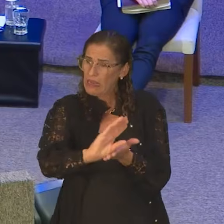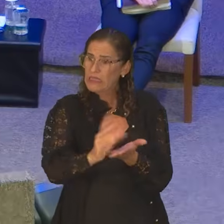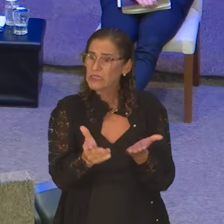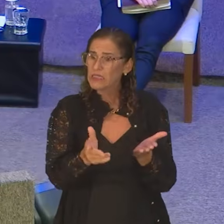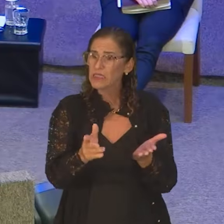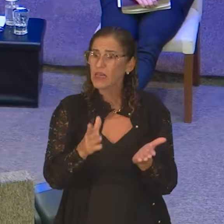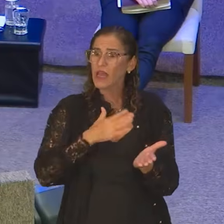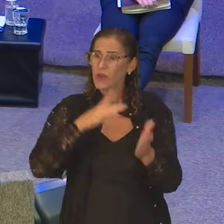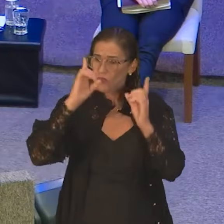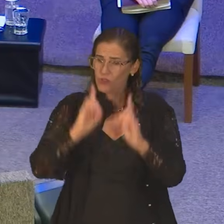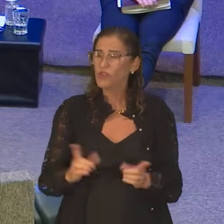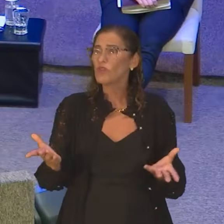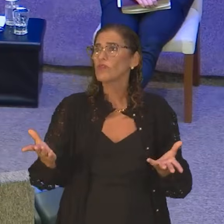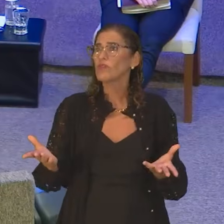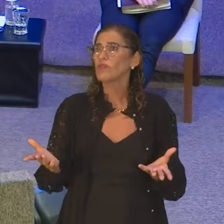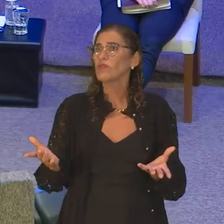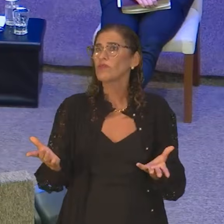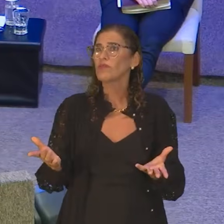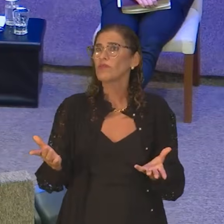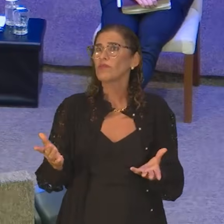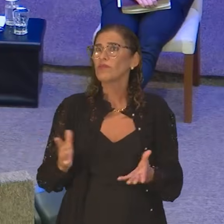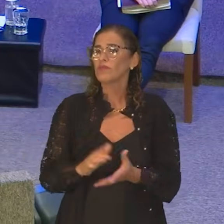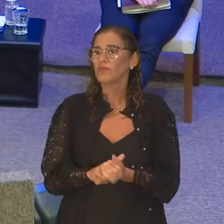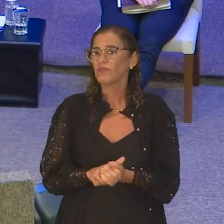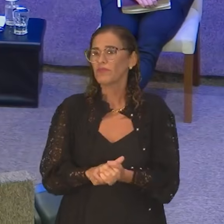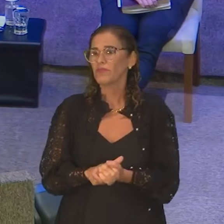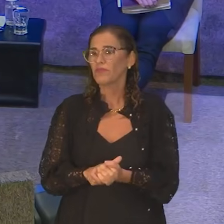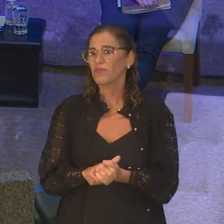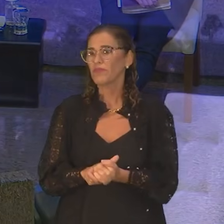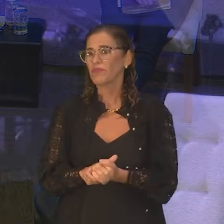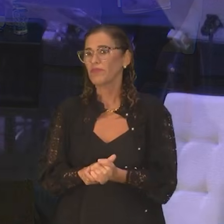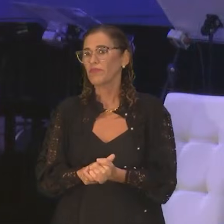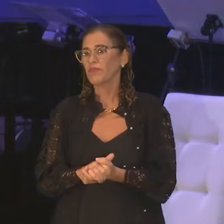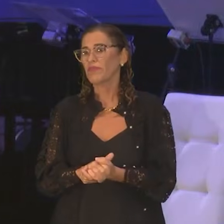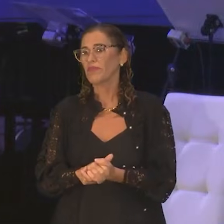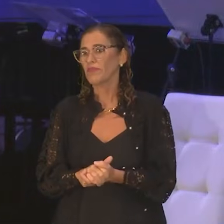meu direito. Deus permitiu isso aí.